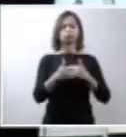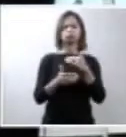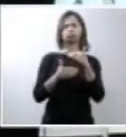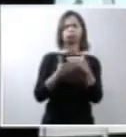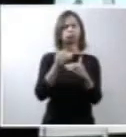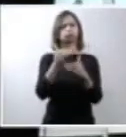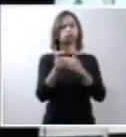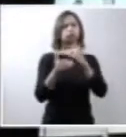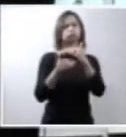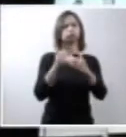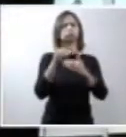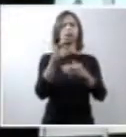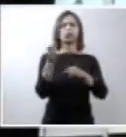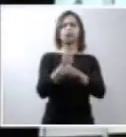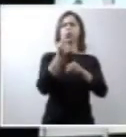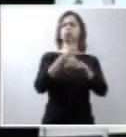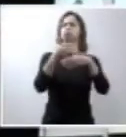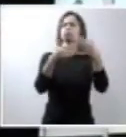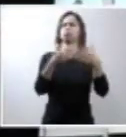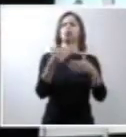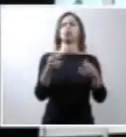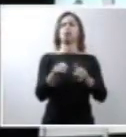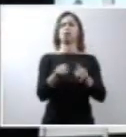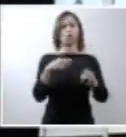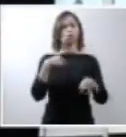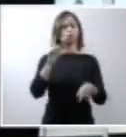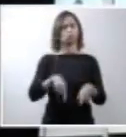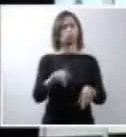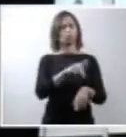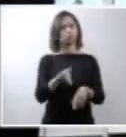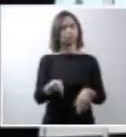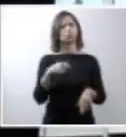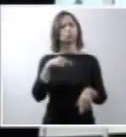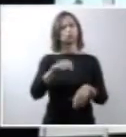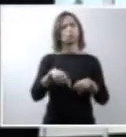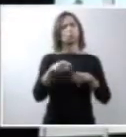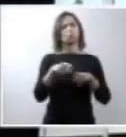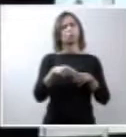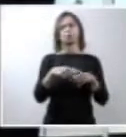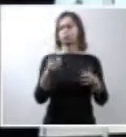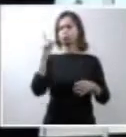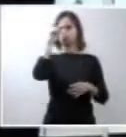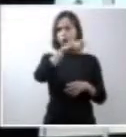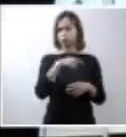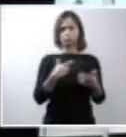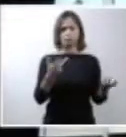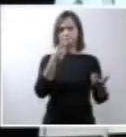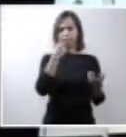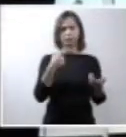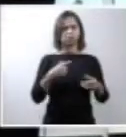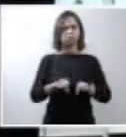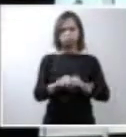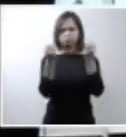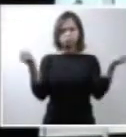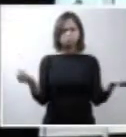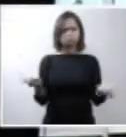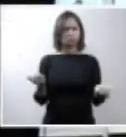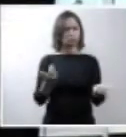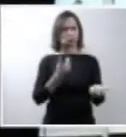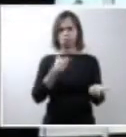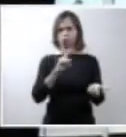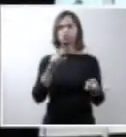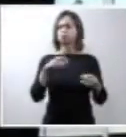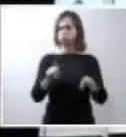médica, como professora de medicina. É muito difícil falar em desconstruir. Eu pediria